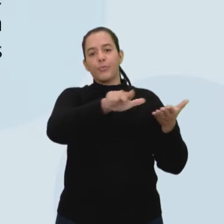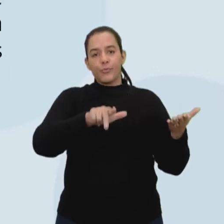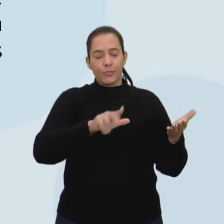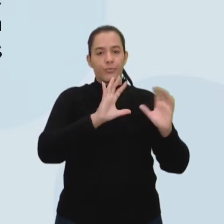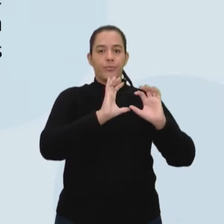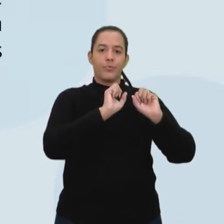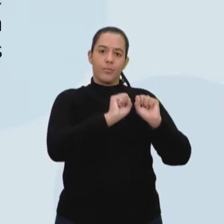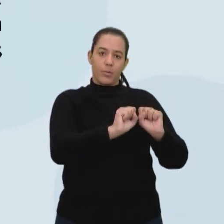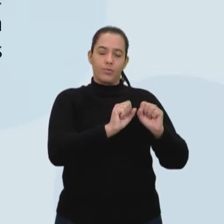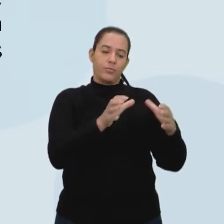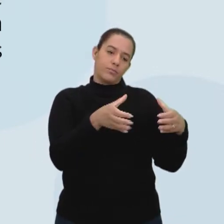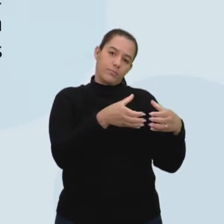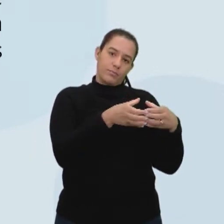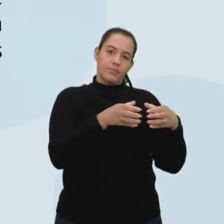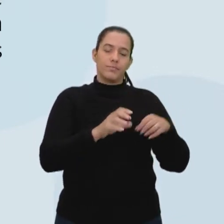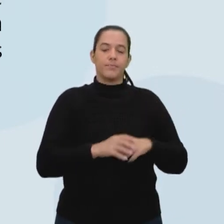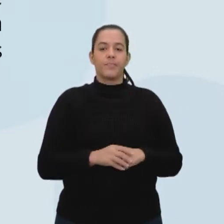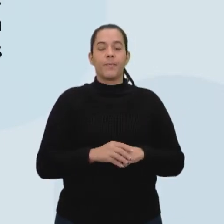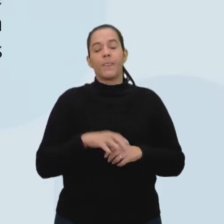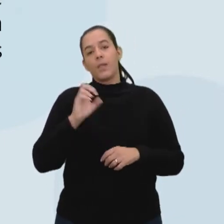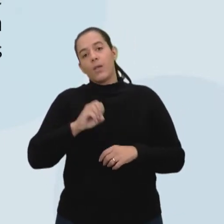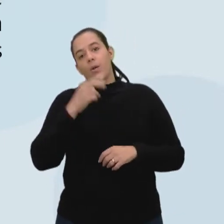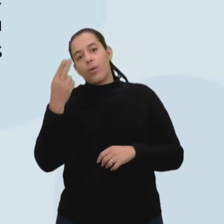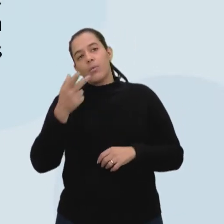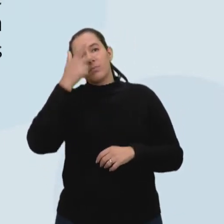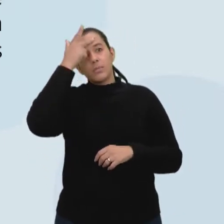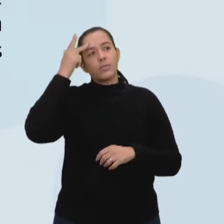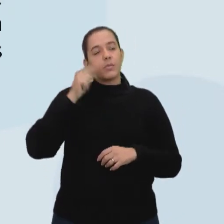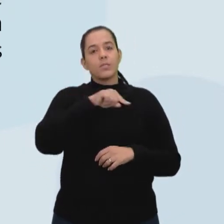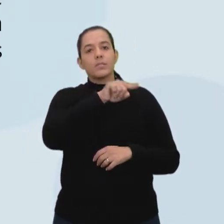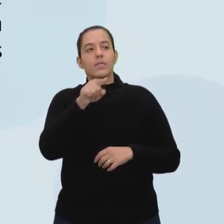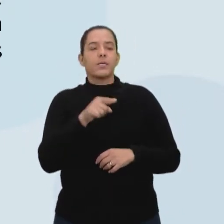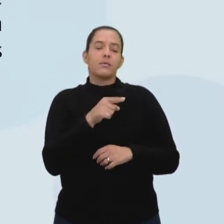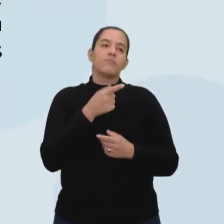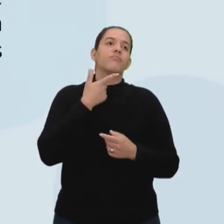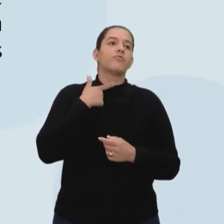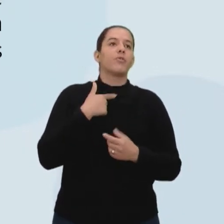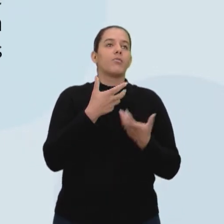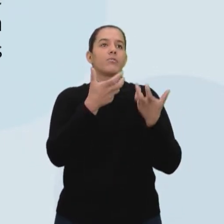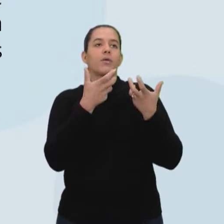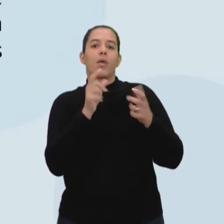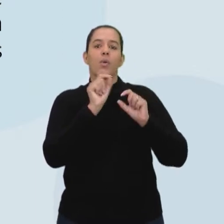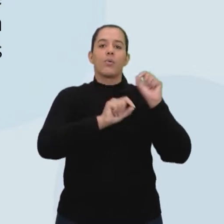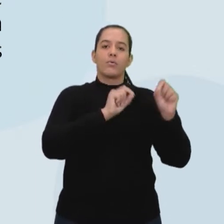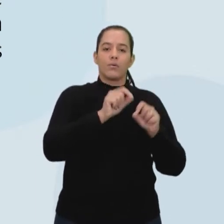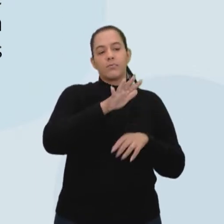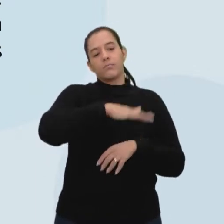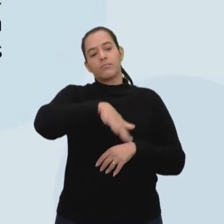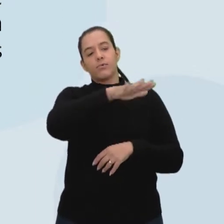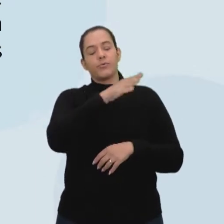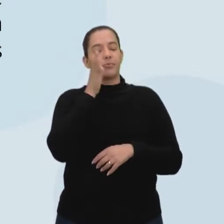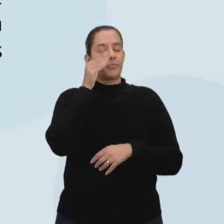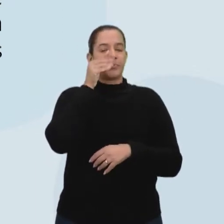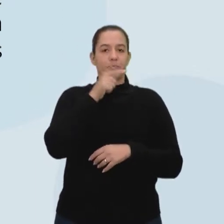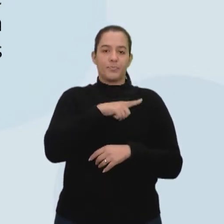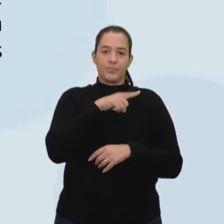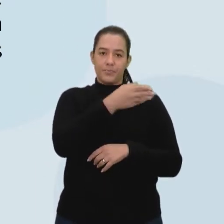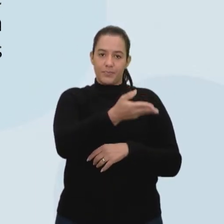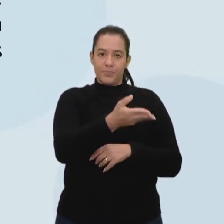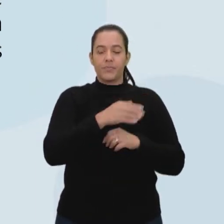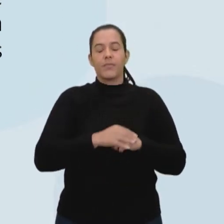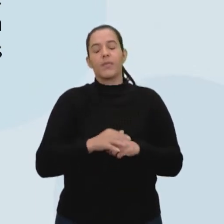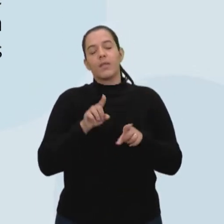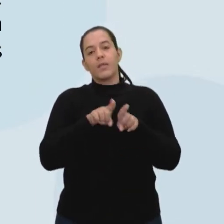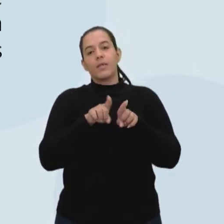nomenclatura. Ou que sejam de interesse para os moradores desta região. Também se define como o